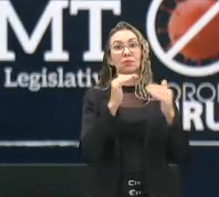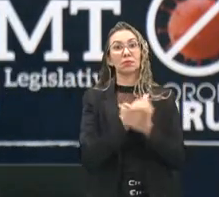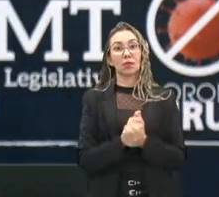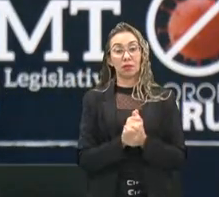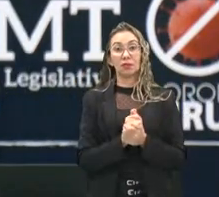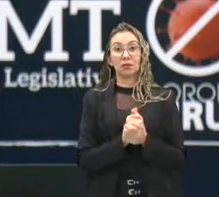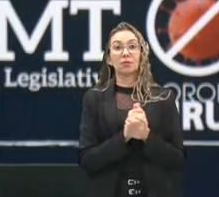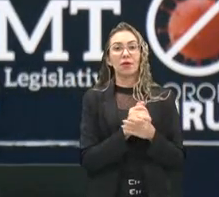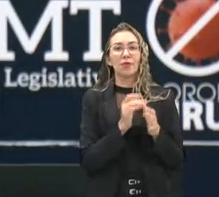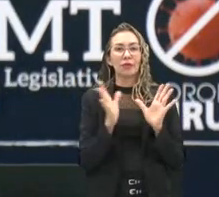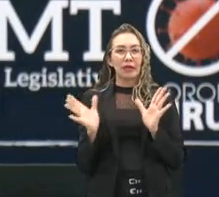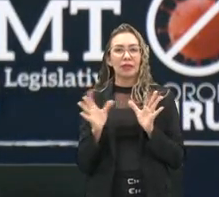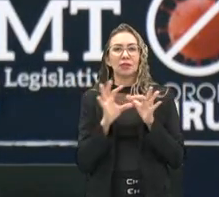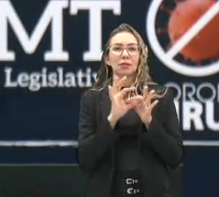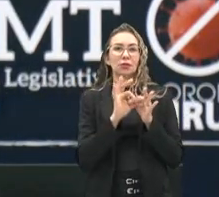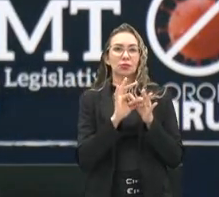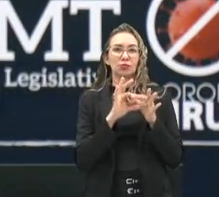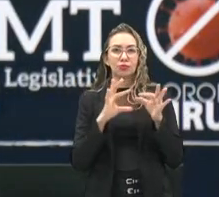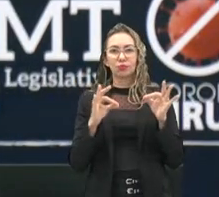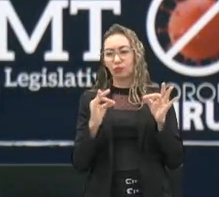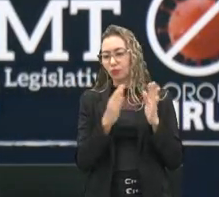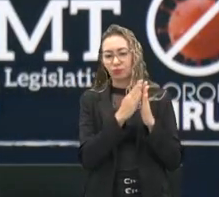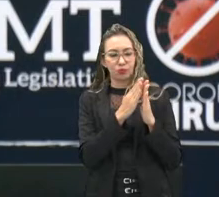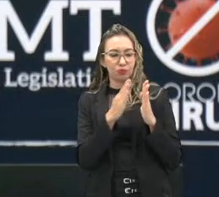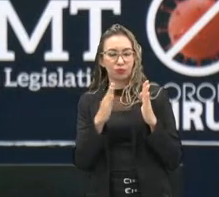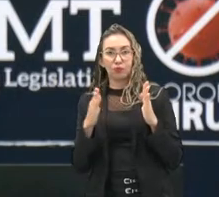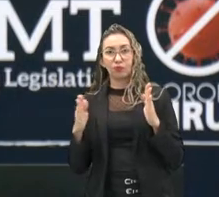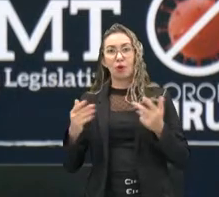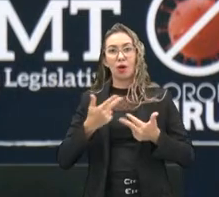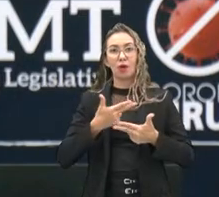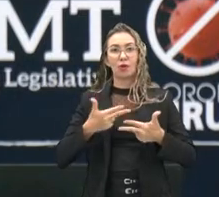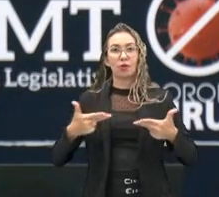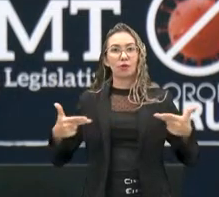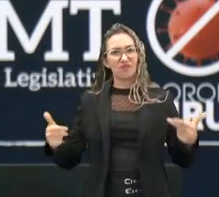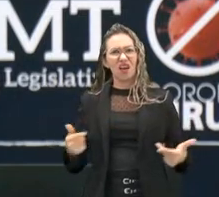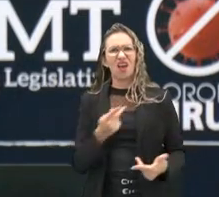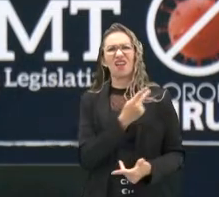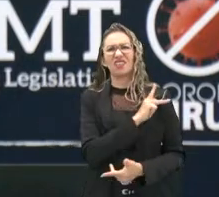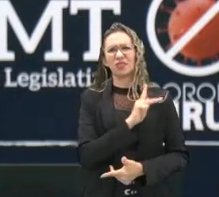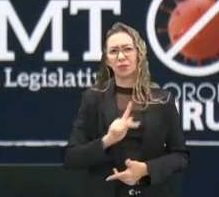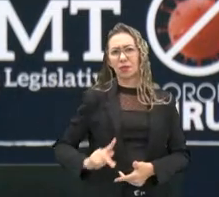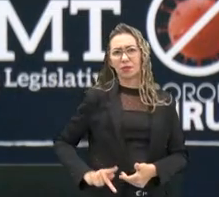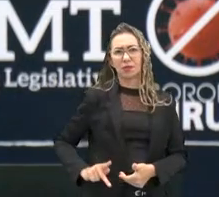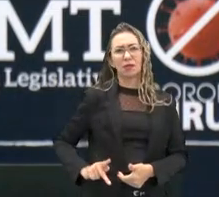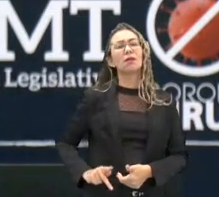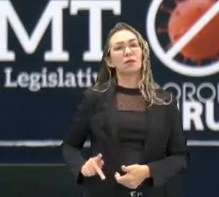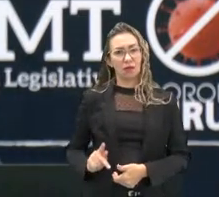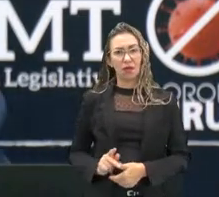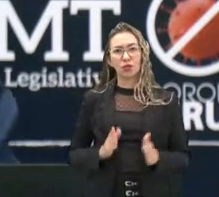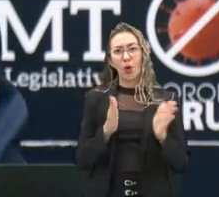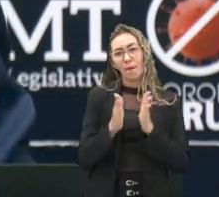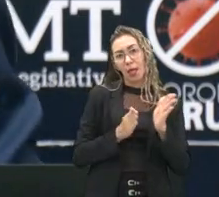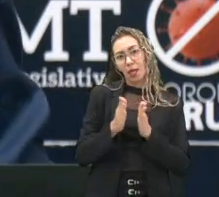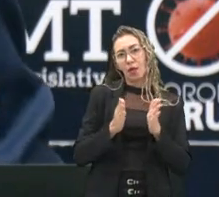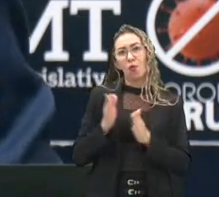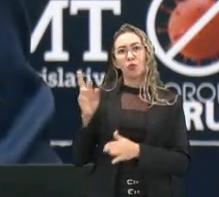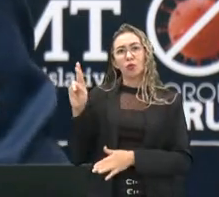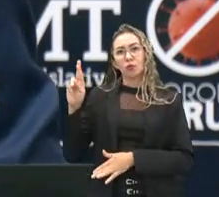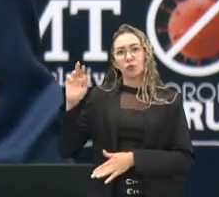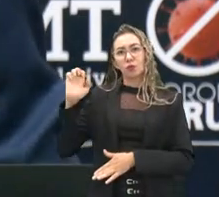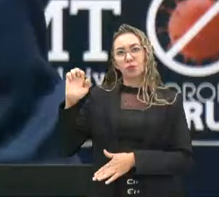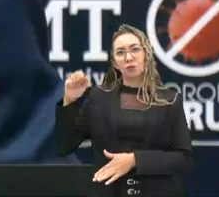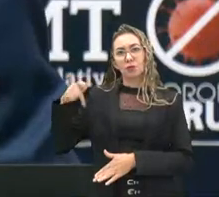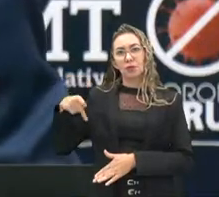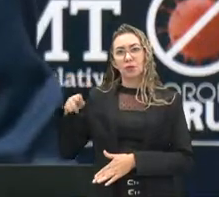corrente faz vários presidentes durante a República Velha, Deodoro da Fonseca, que morou em Cuiabá, inclusive,